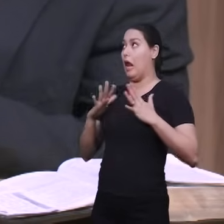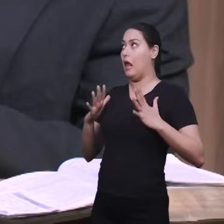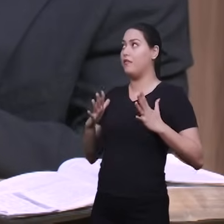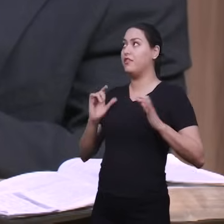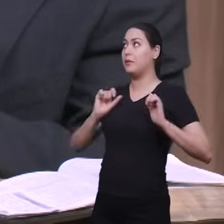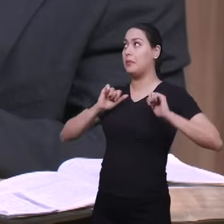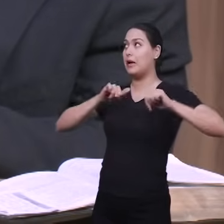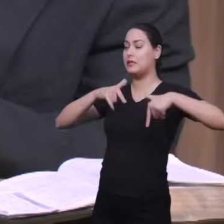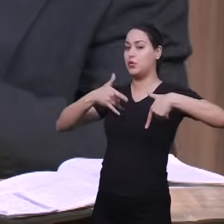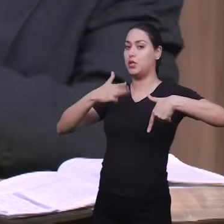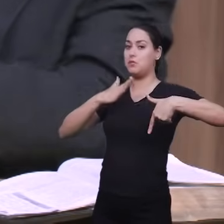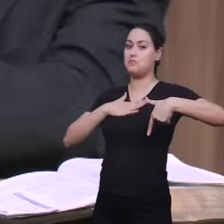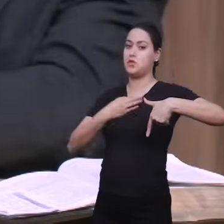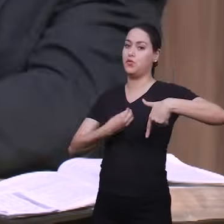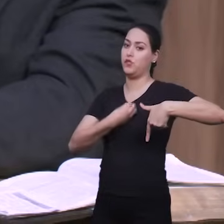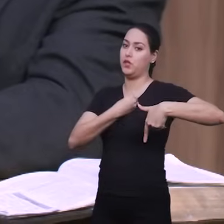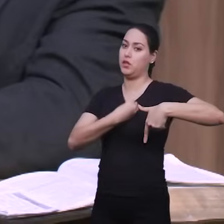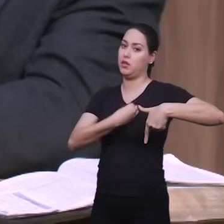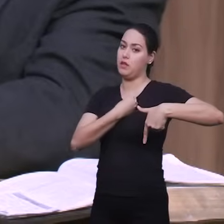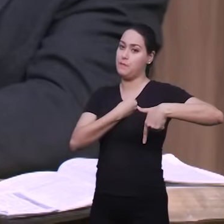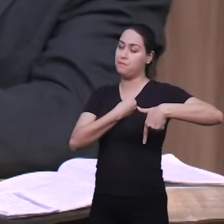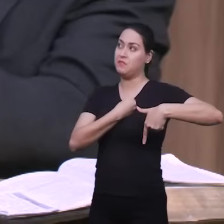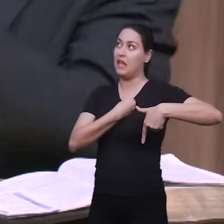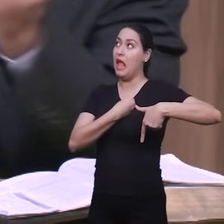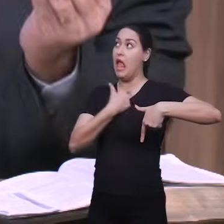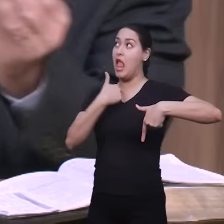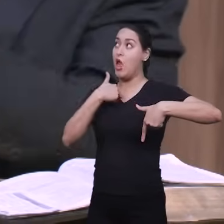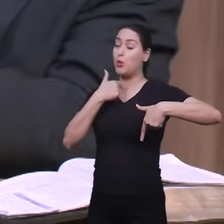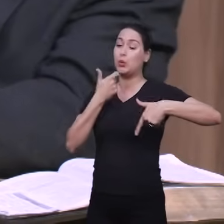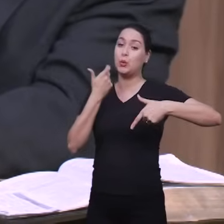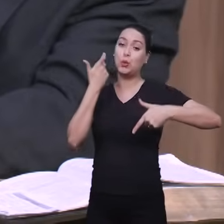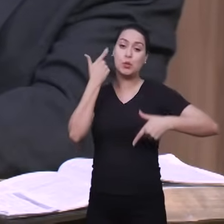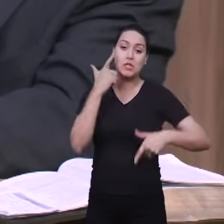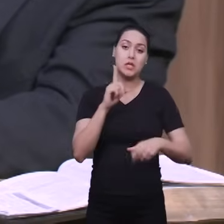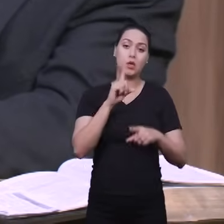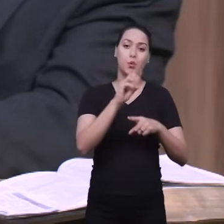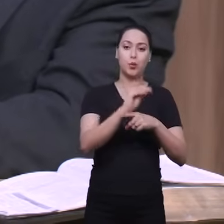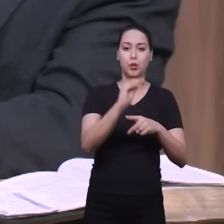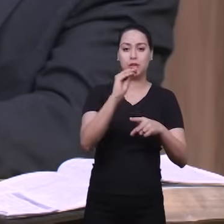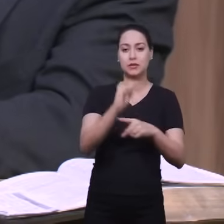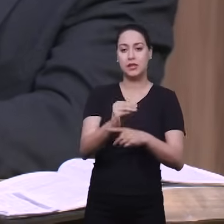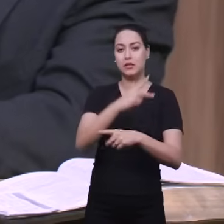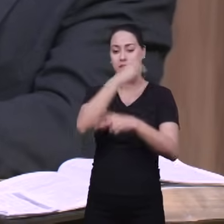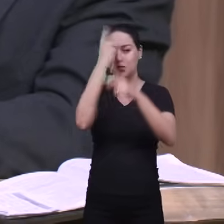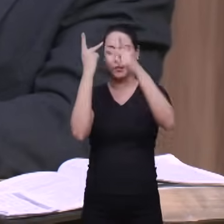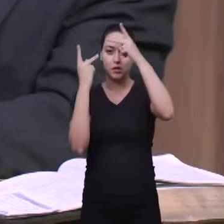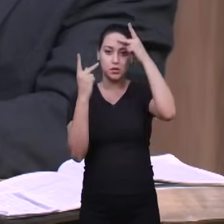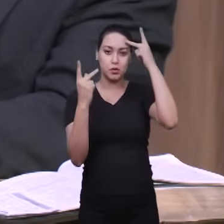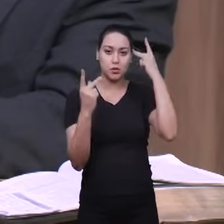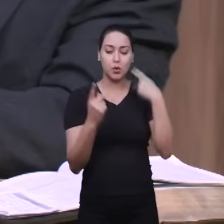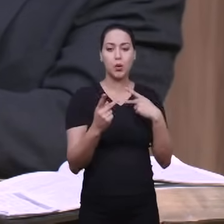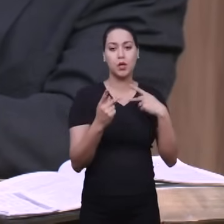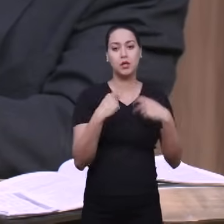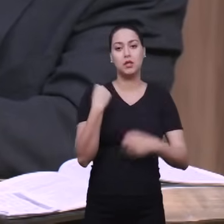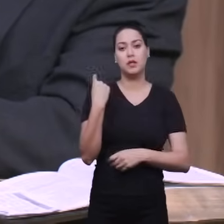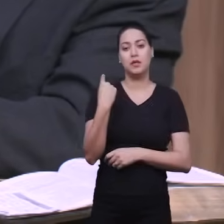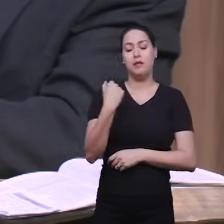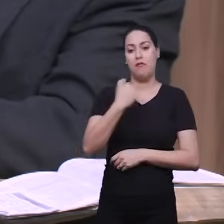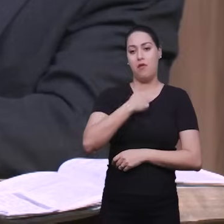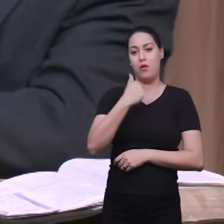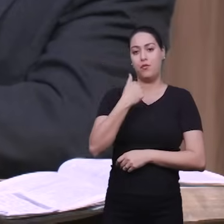operar nas nossas vidas no trato do rebanho no Cuidado com as coisas de Deus nós vamos nos